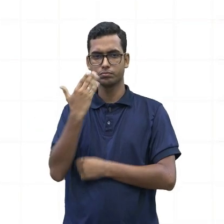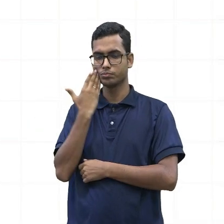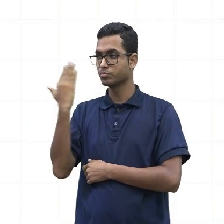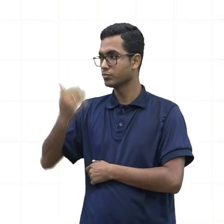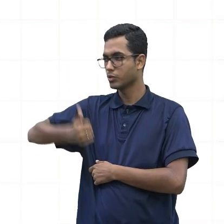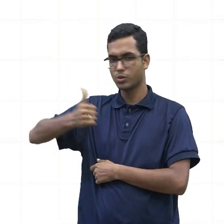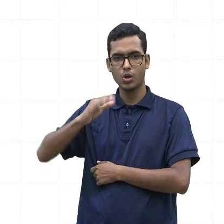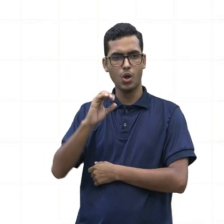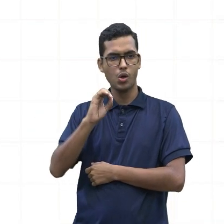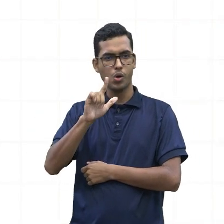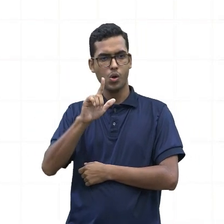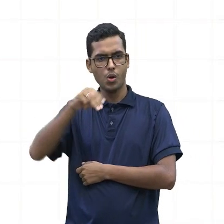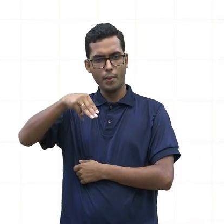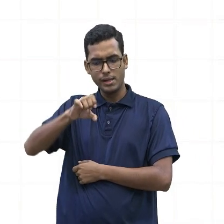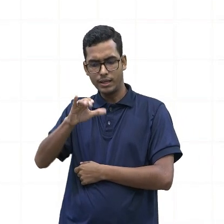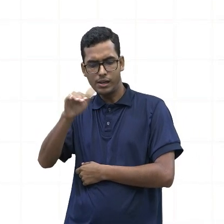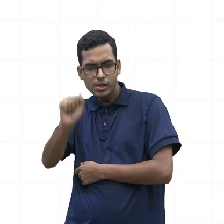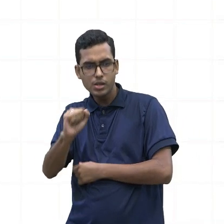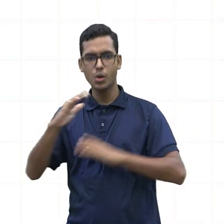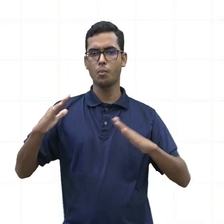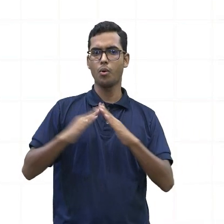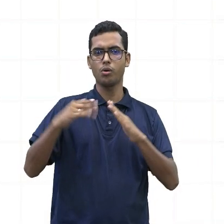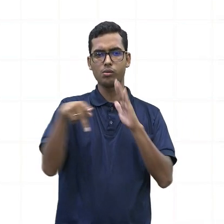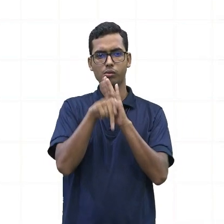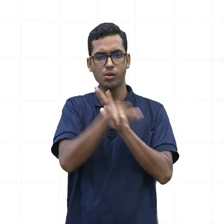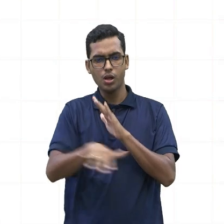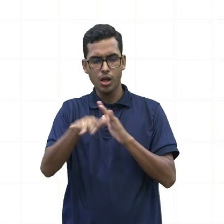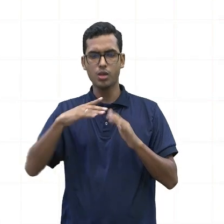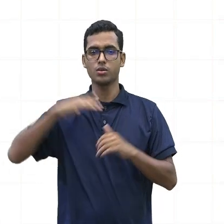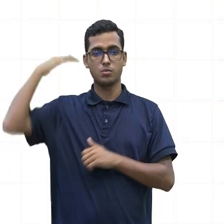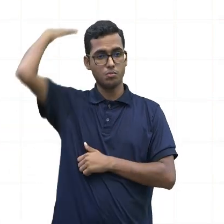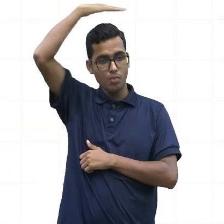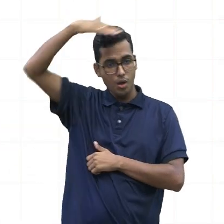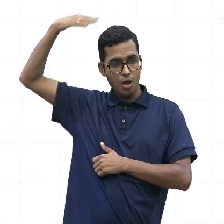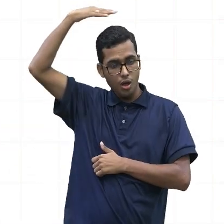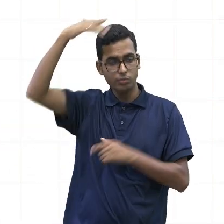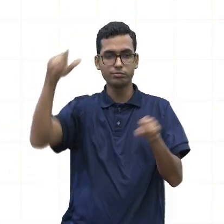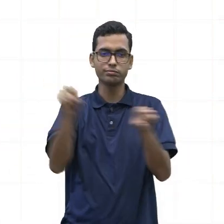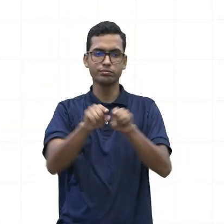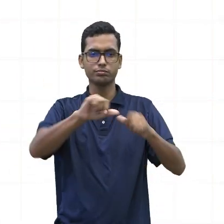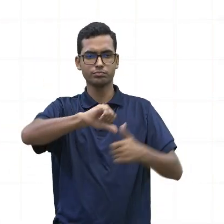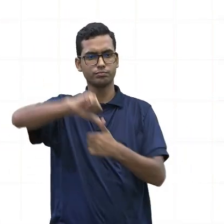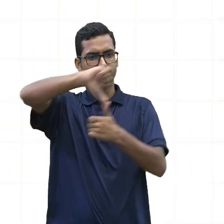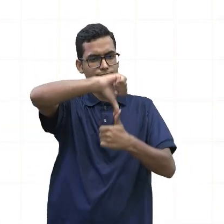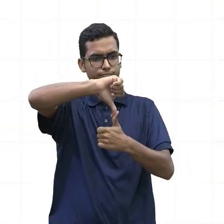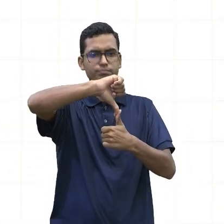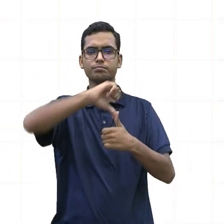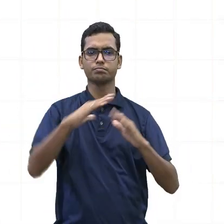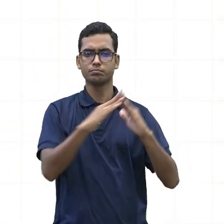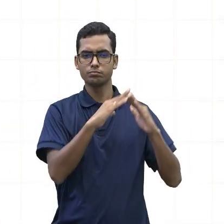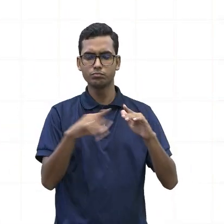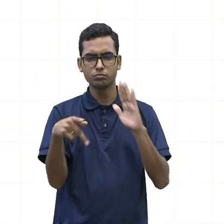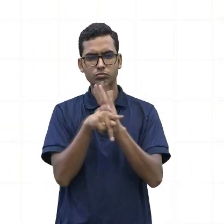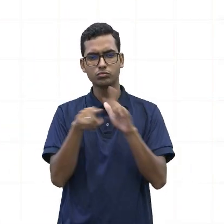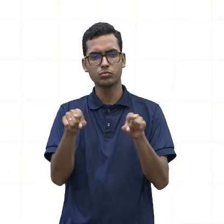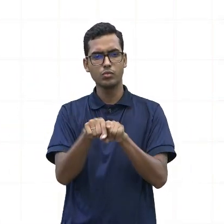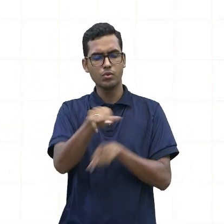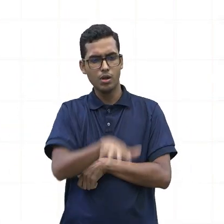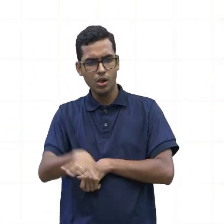do México e América Central, organizados em aldeias e cidades. Temos aqui a